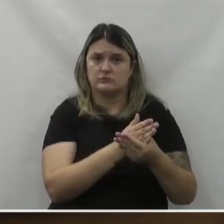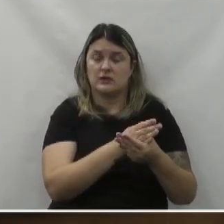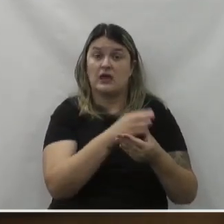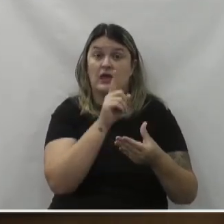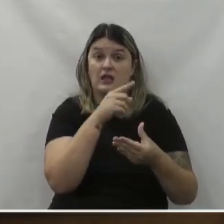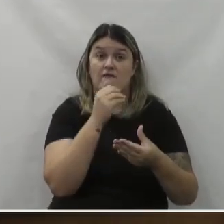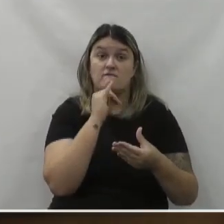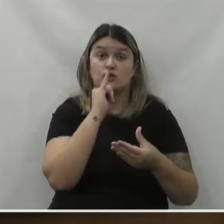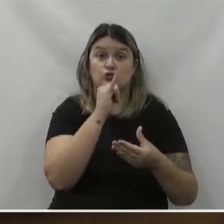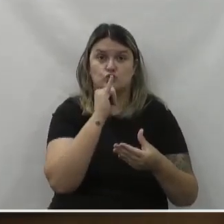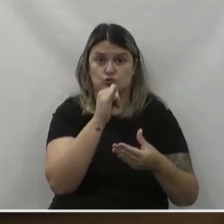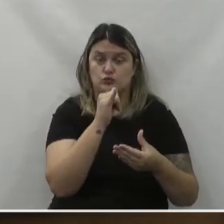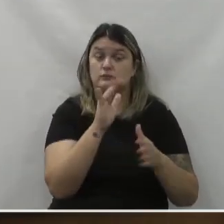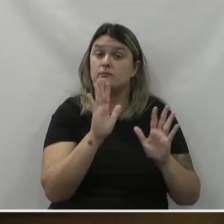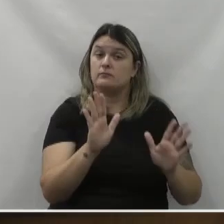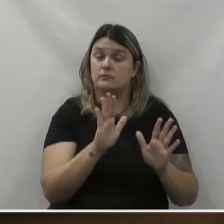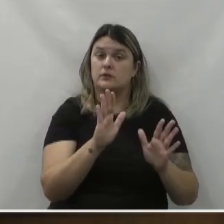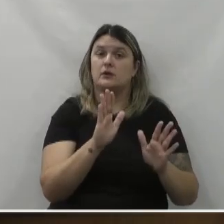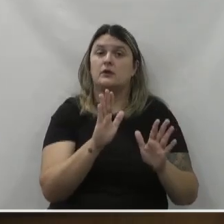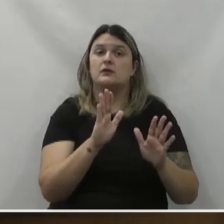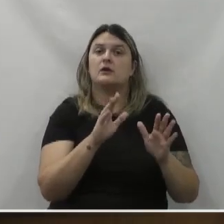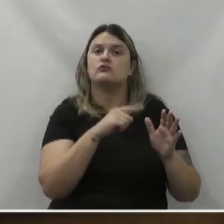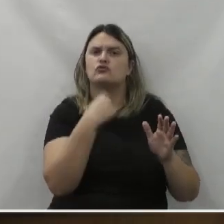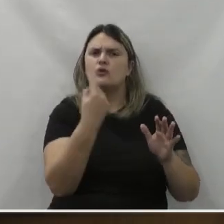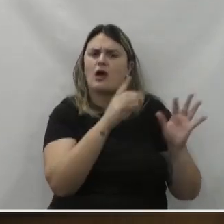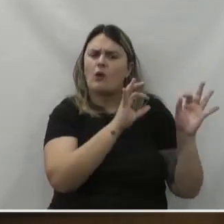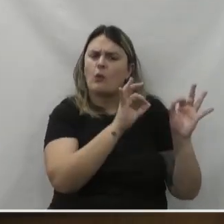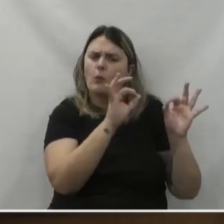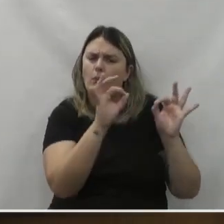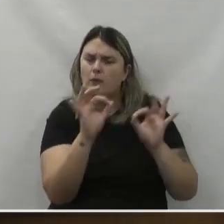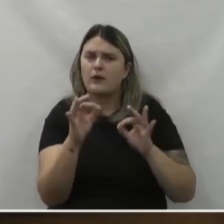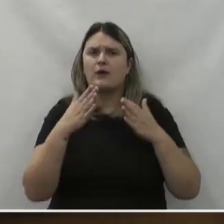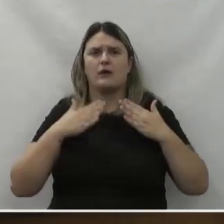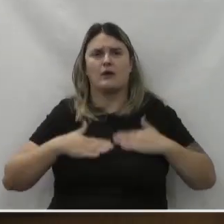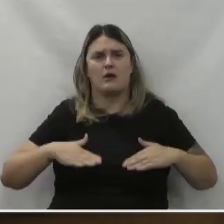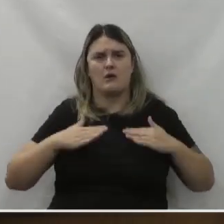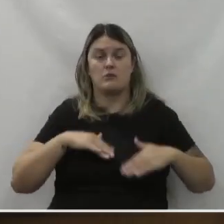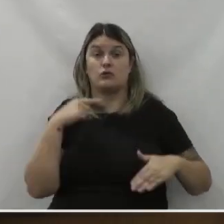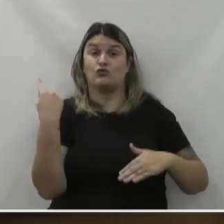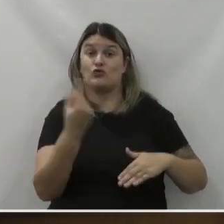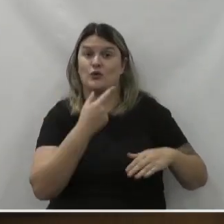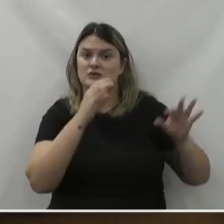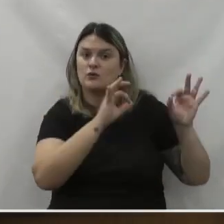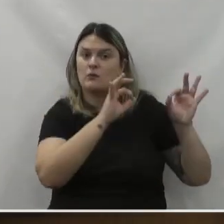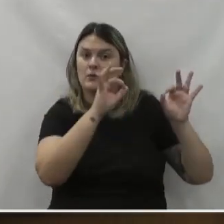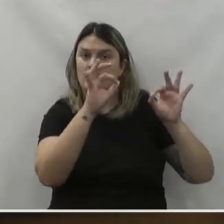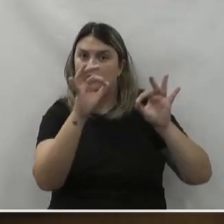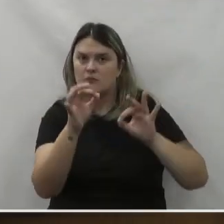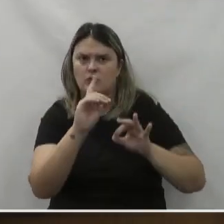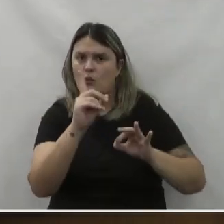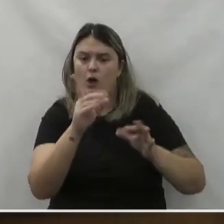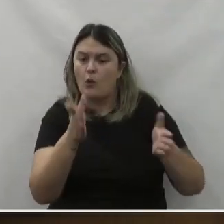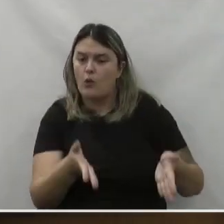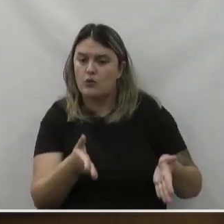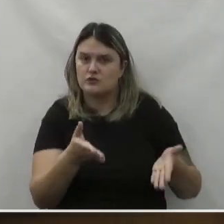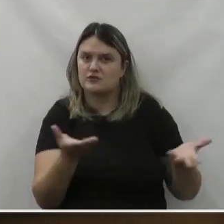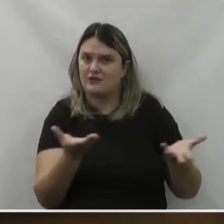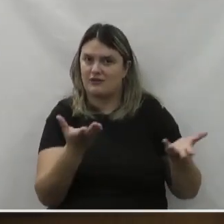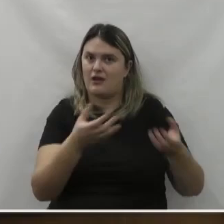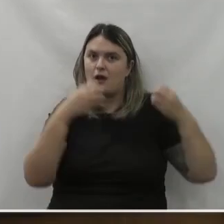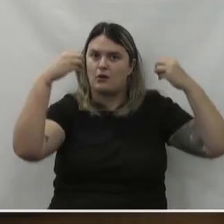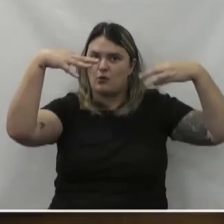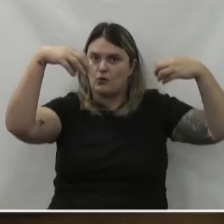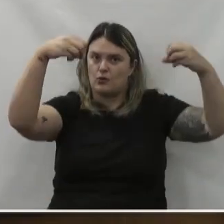pronunciou. Então, realmente, a gente está acompanhando, dizer para a população que há muito tempo, que não é de hoje que nós queremos uma iluminação